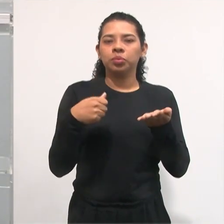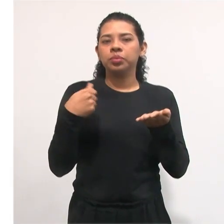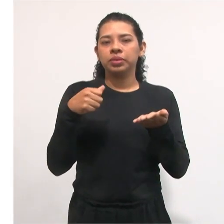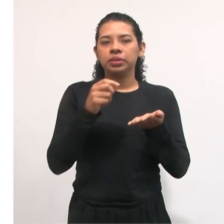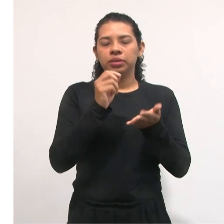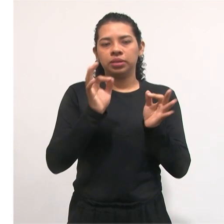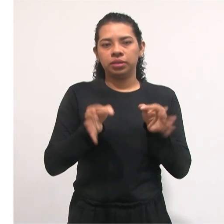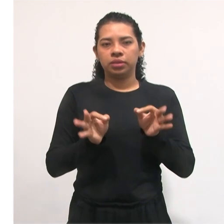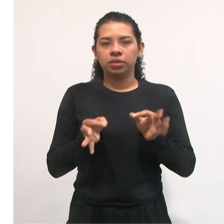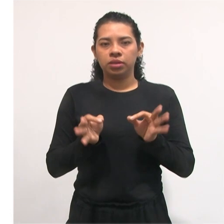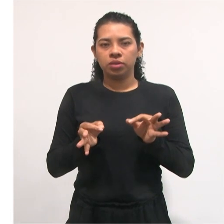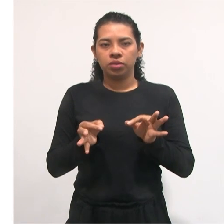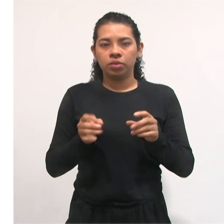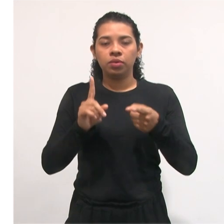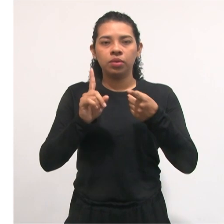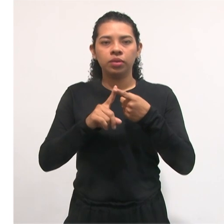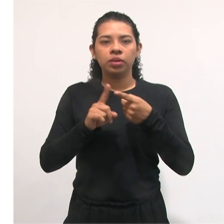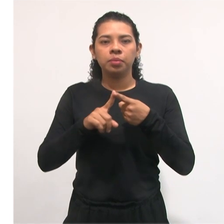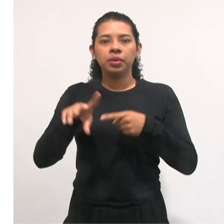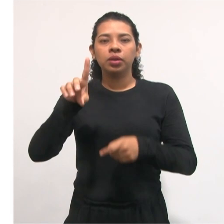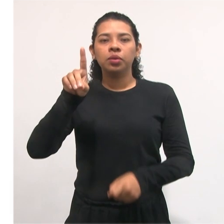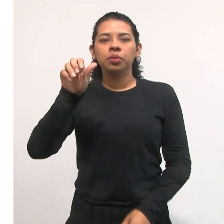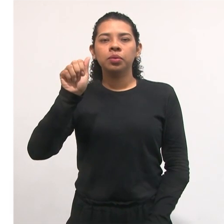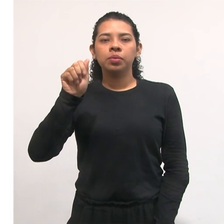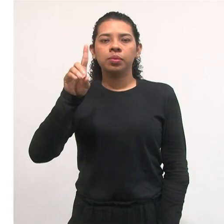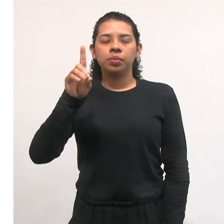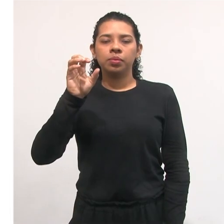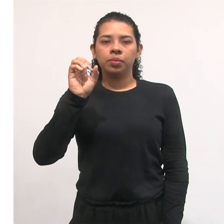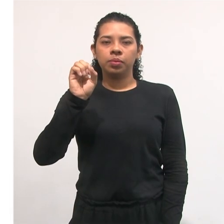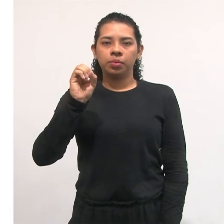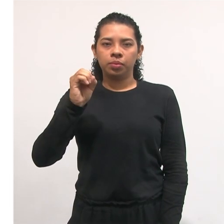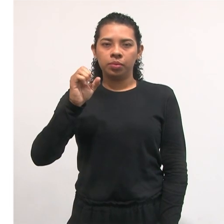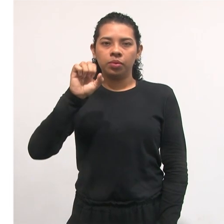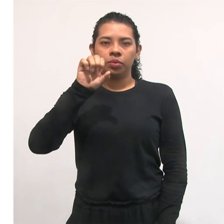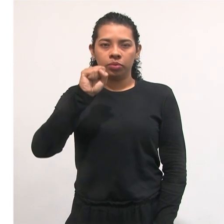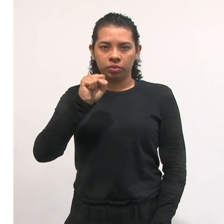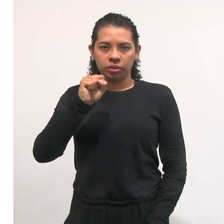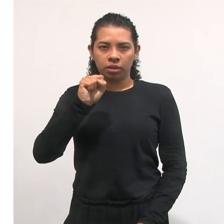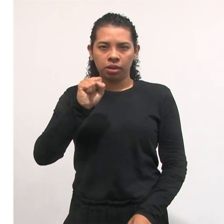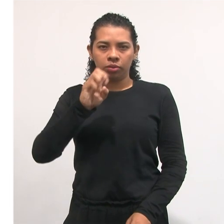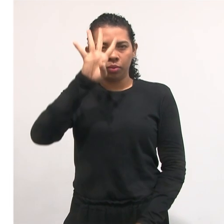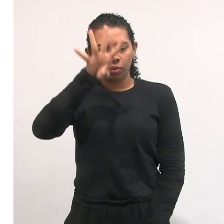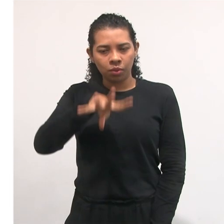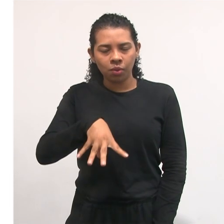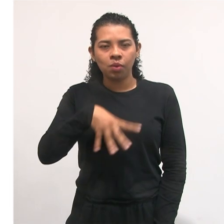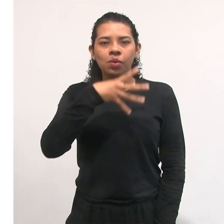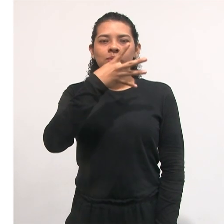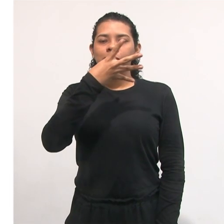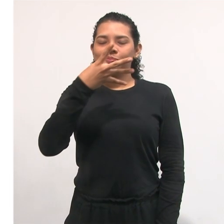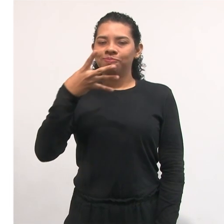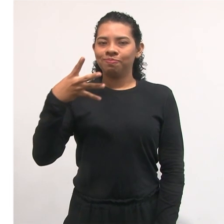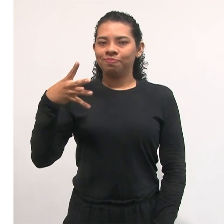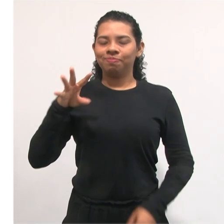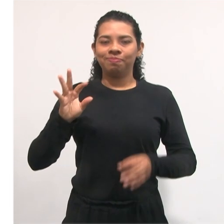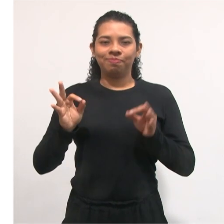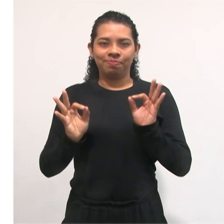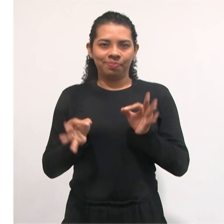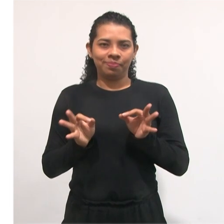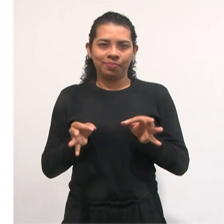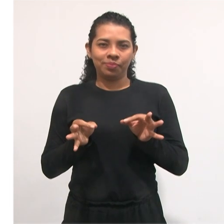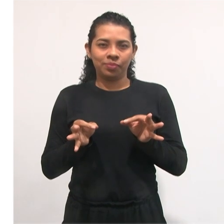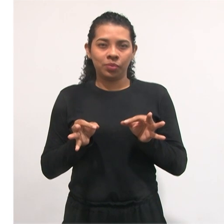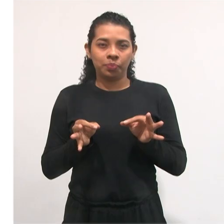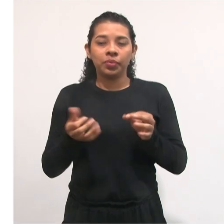crítica. A apuração dos dados, né? E aí a apuração dos dados, tabulação, como é que a gente faz essa